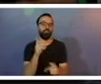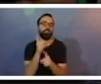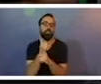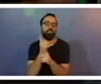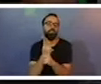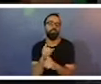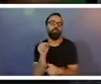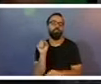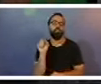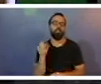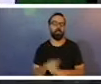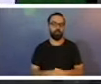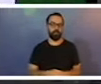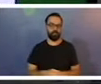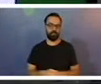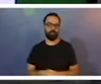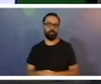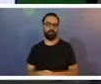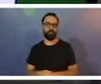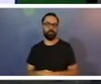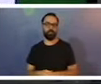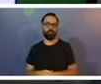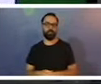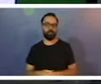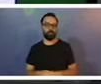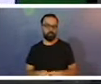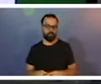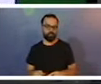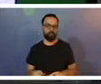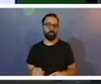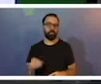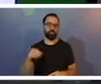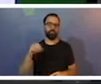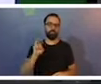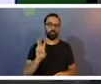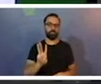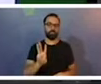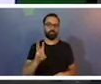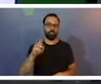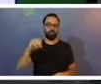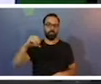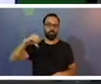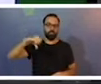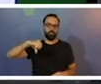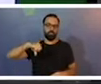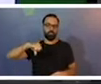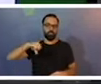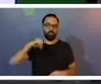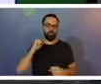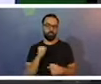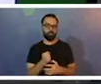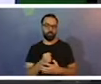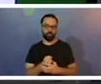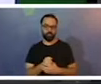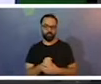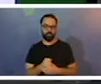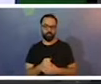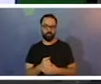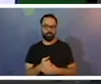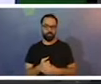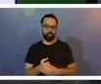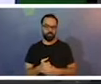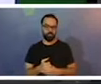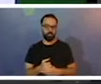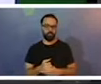na tabuada do 6? Vou procurar o produto 39. Se não tiver, eu preciso procurar o